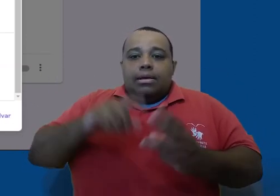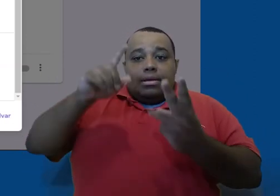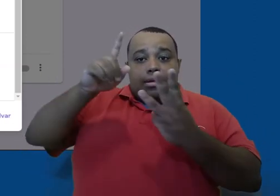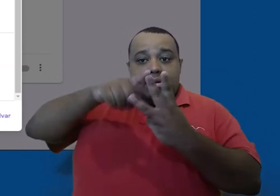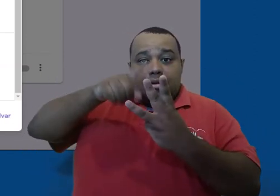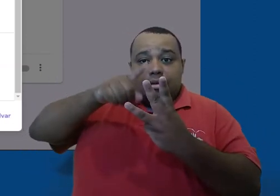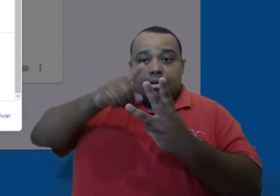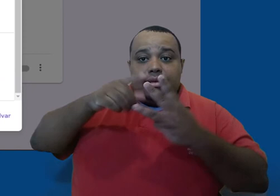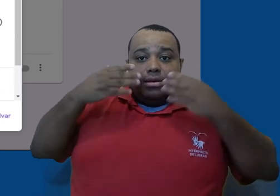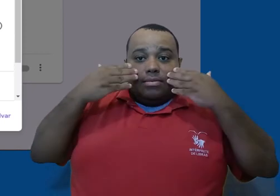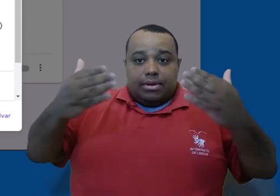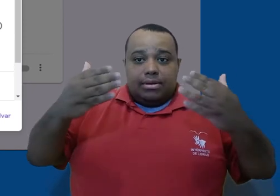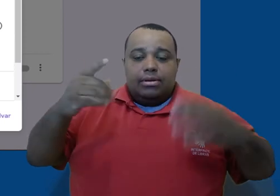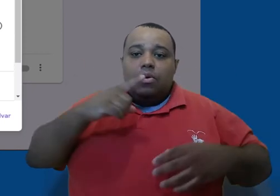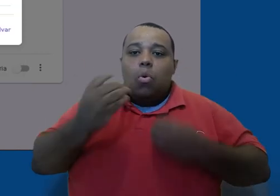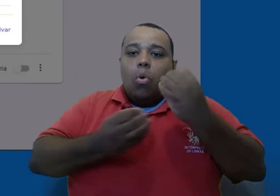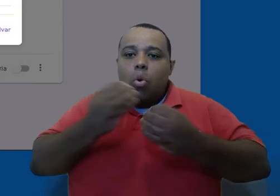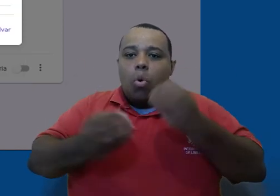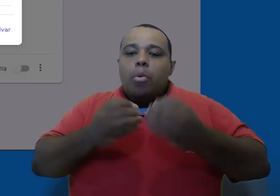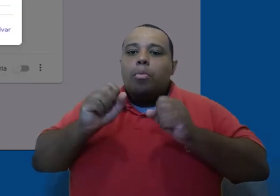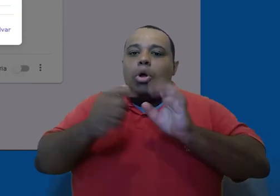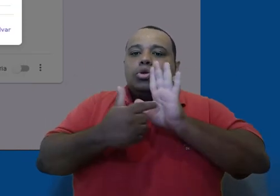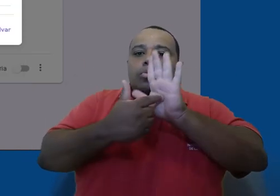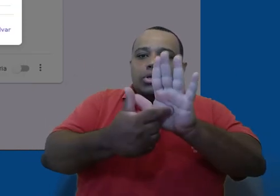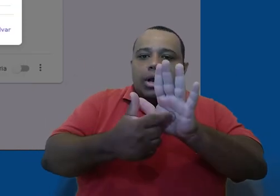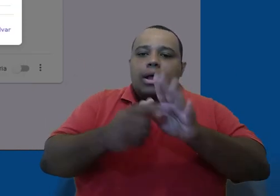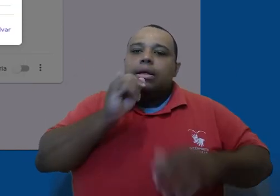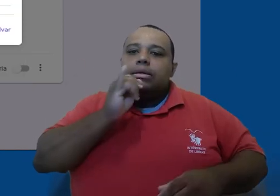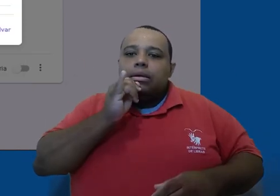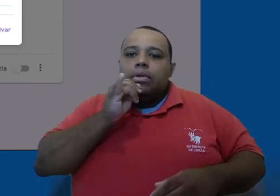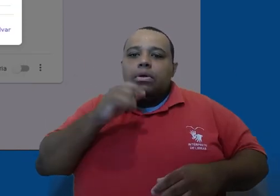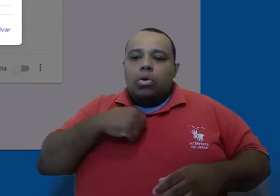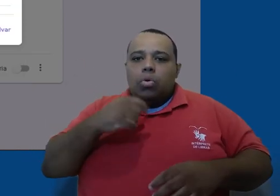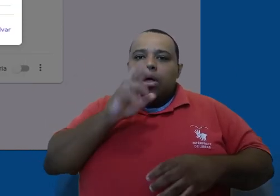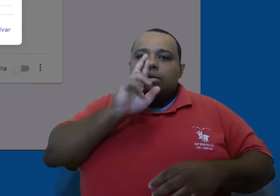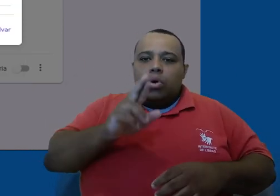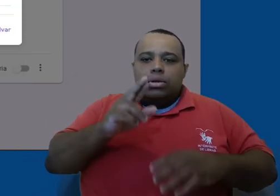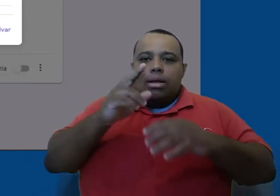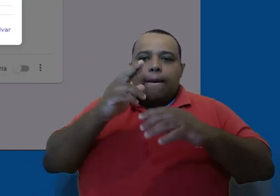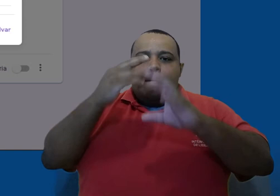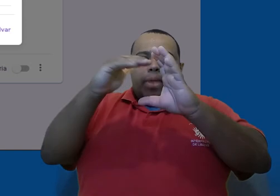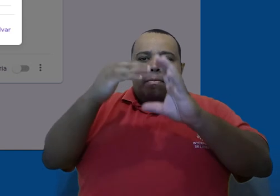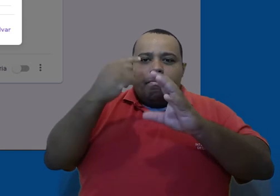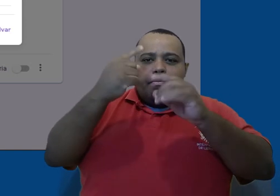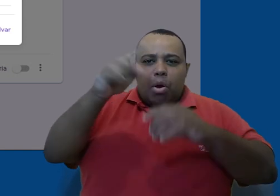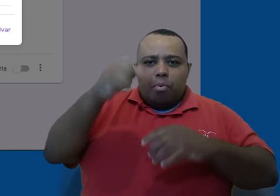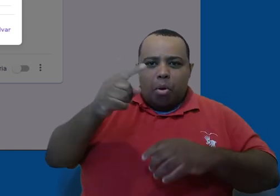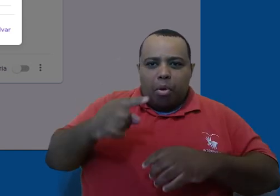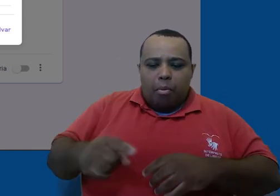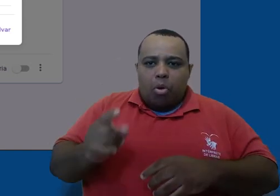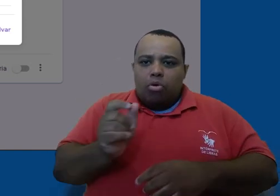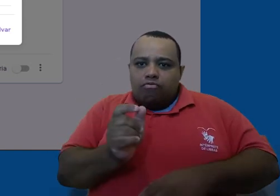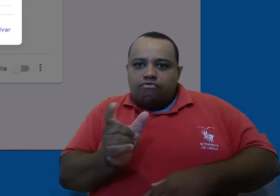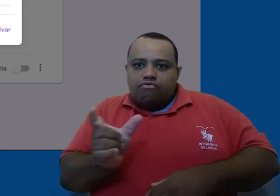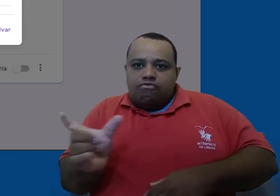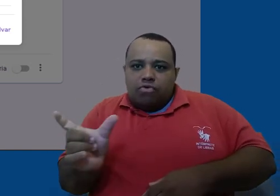respostas do texto na aba apresentação temos as seguintes opções mostraram não a barra de progresso novamente esse tipo de